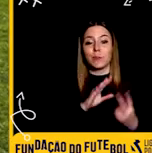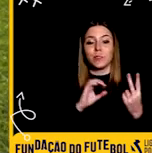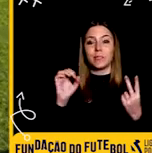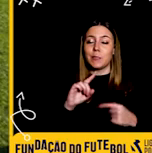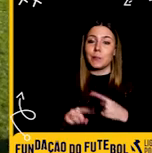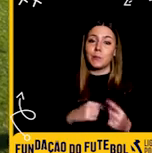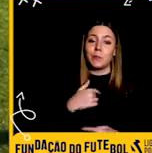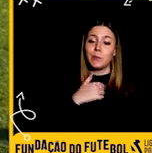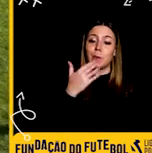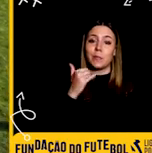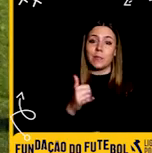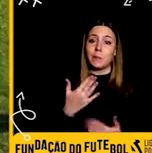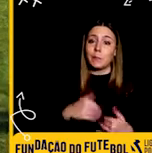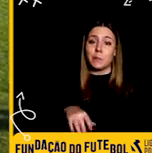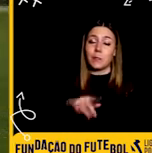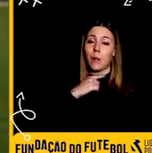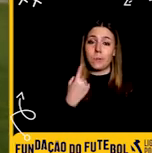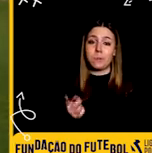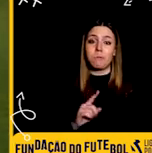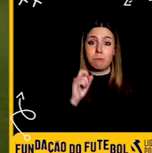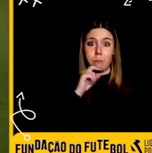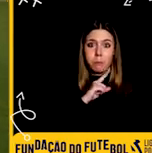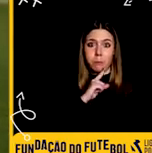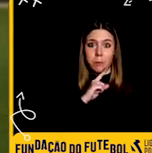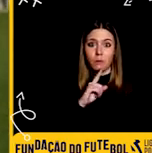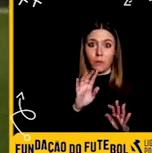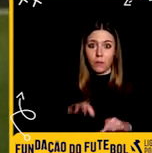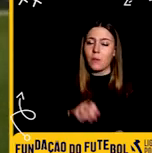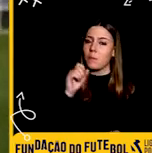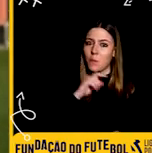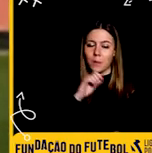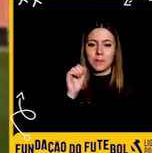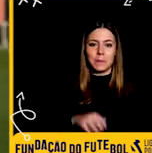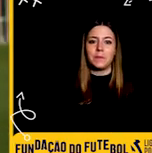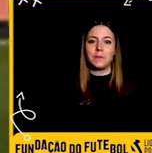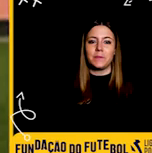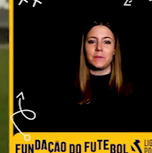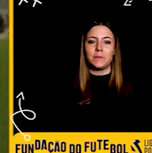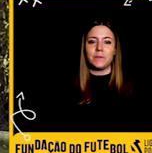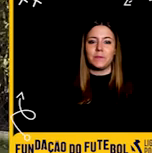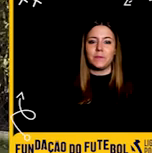o 2-0 depois, pronto, tento só a minha sorte, mas já não tenho hipótese. Então posso arrumar o jogo? Podes arrumar o jogo, completamente.